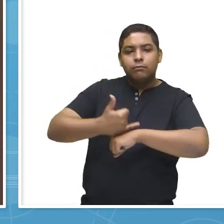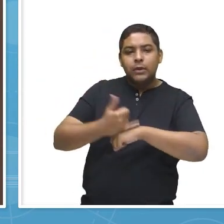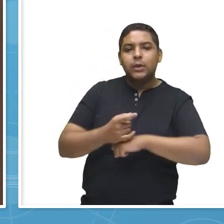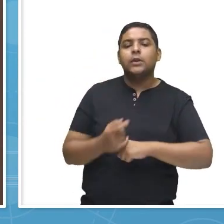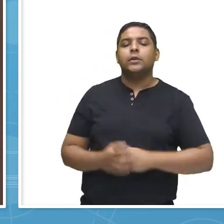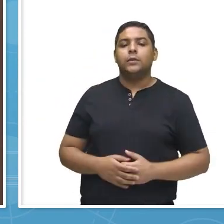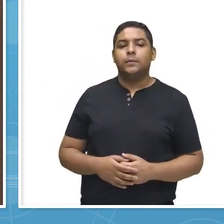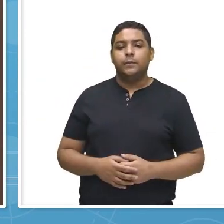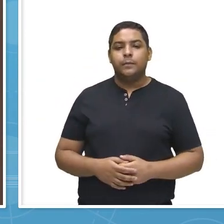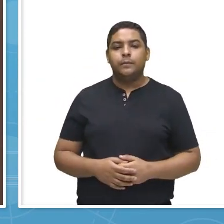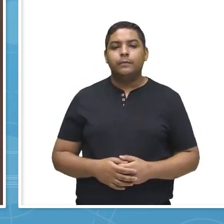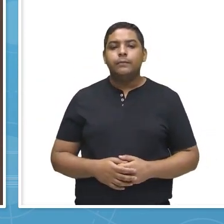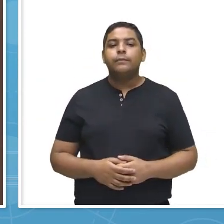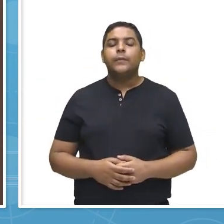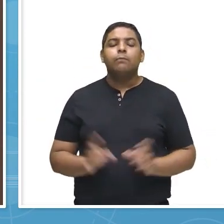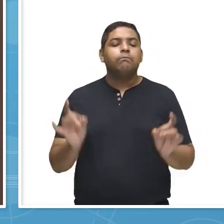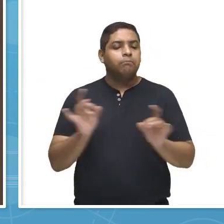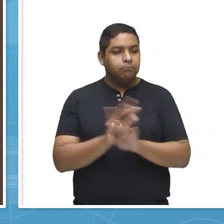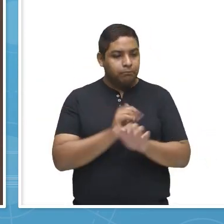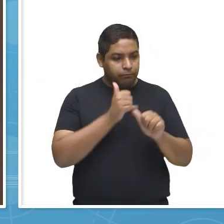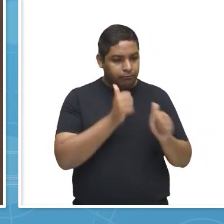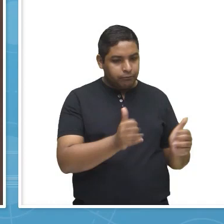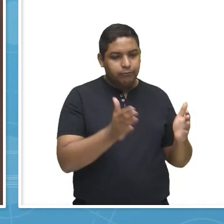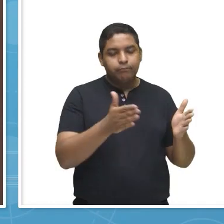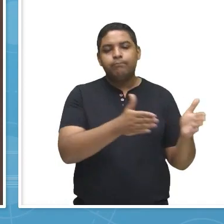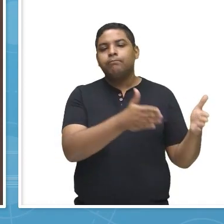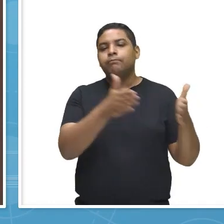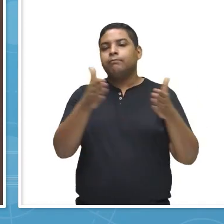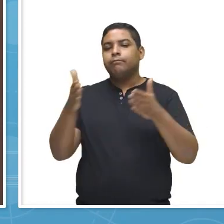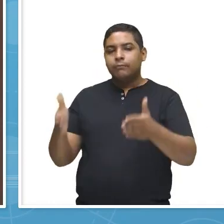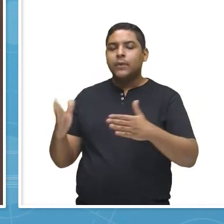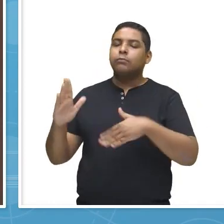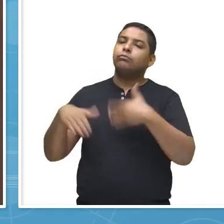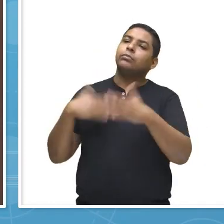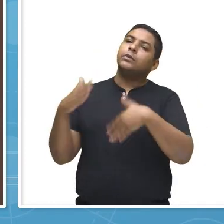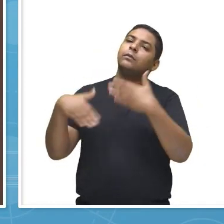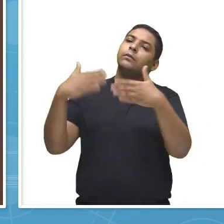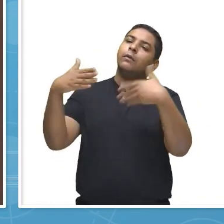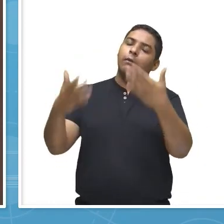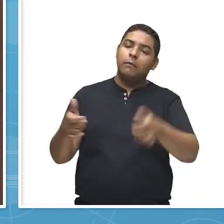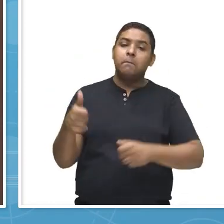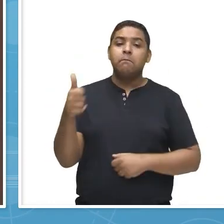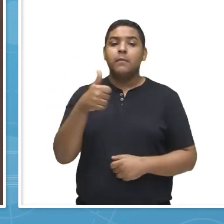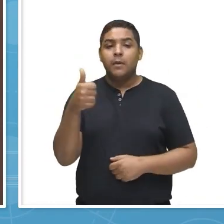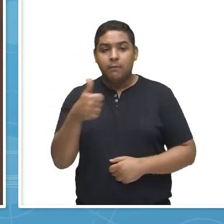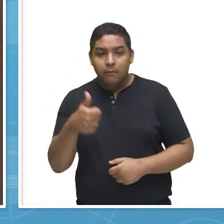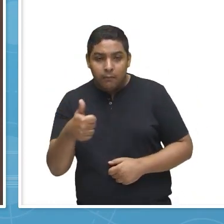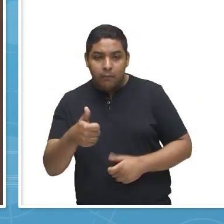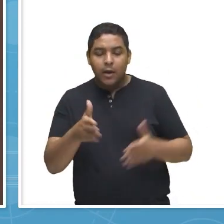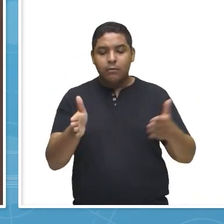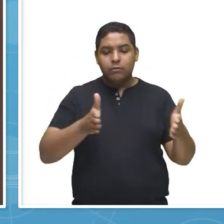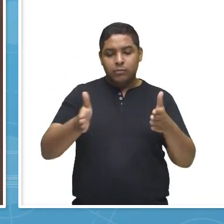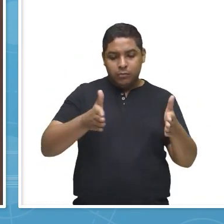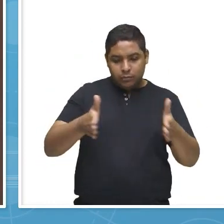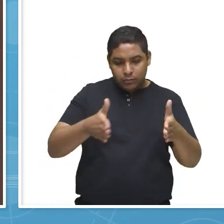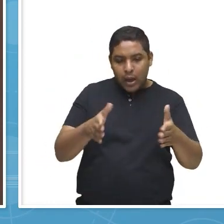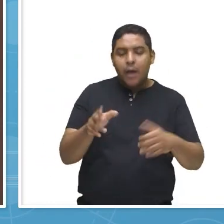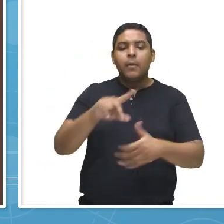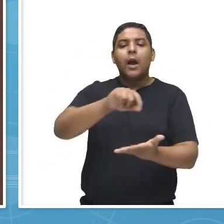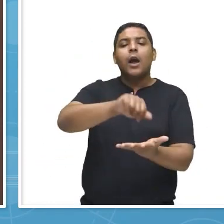bom? Feito isso, se desenvolve aí essa primeira etapa do capitalismo, que é o capitalismo